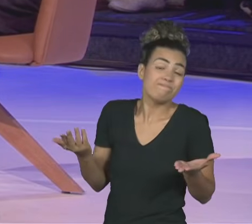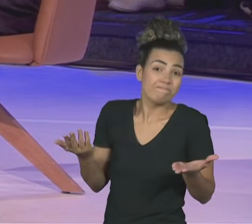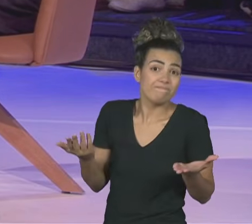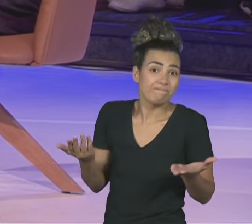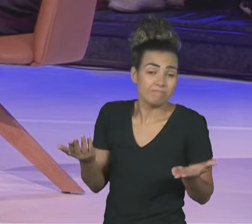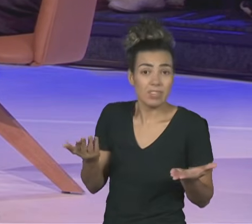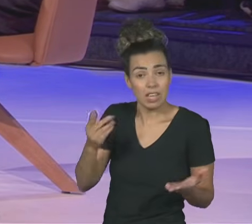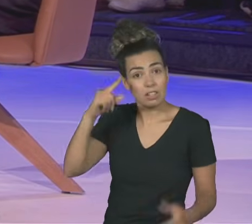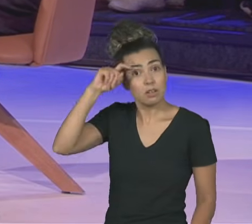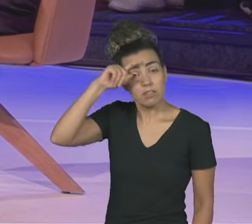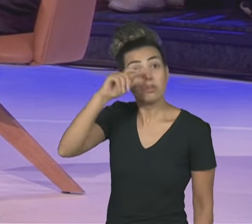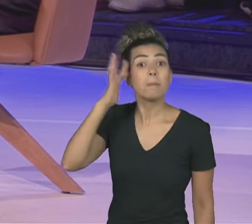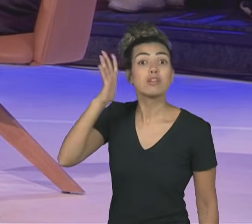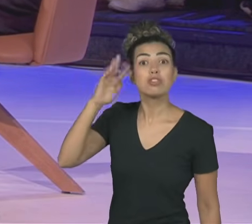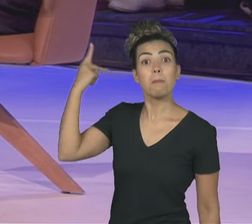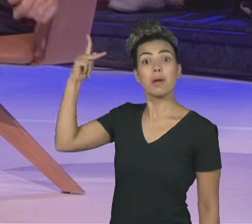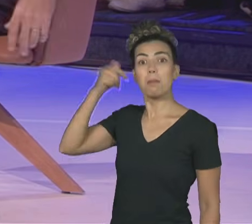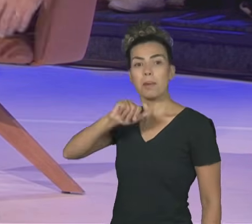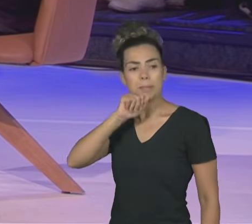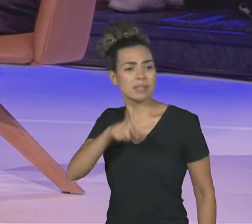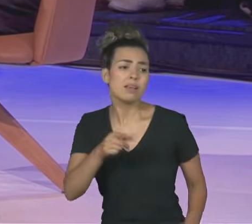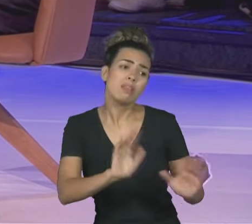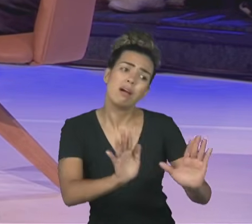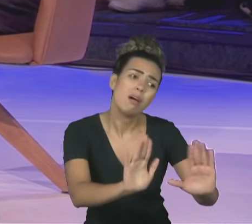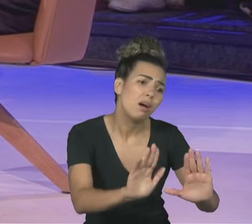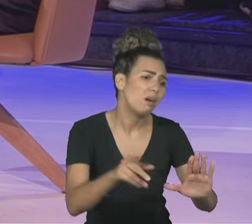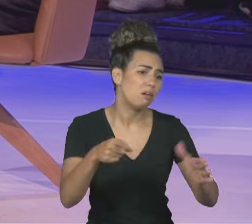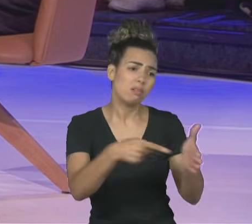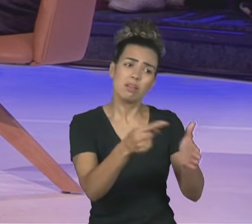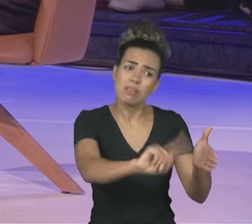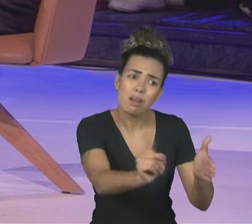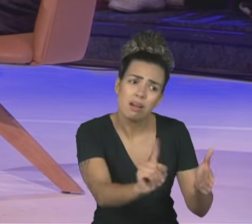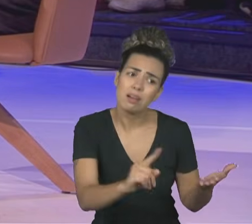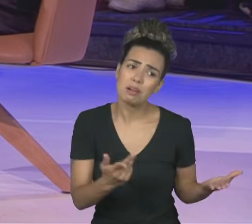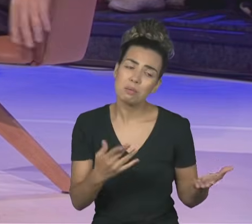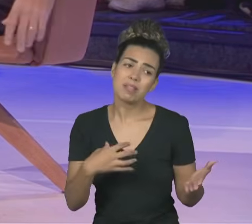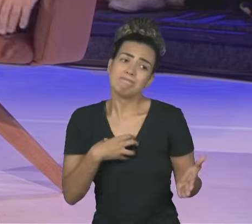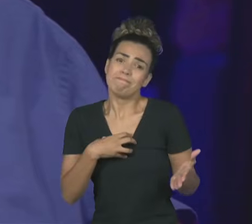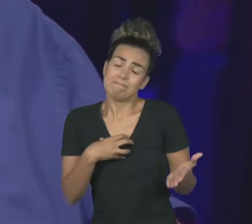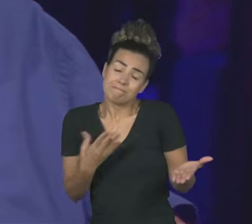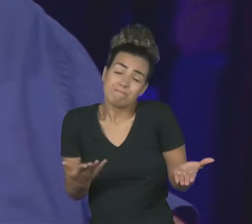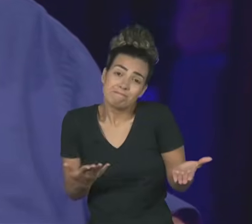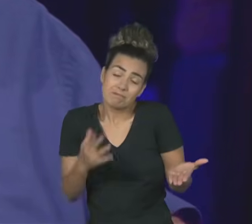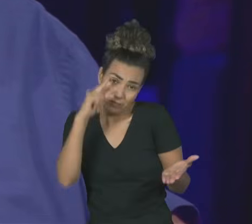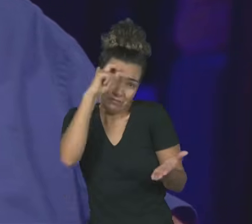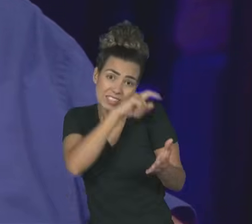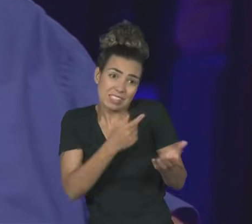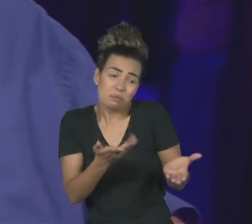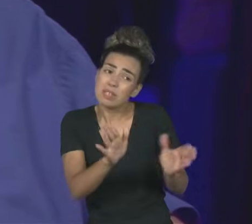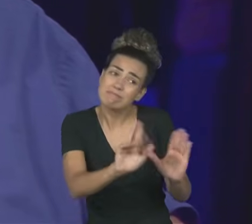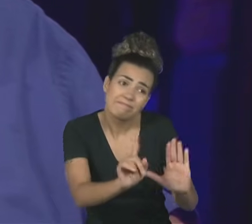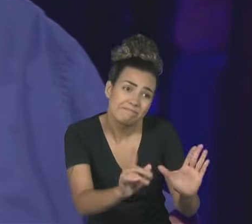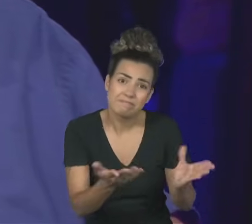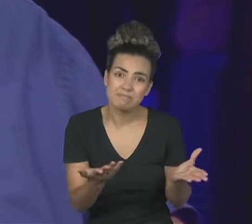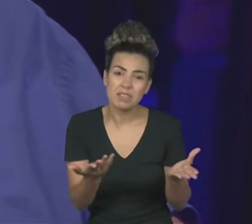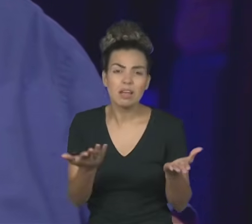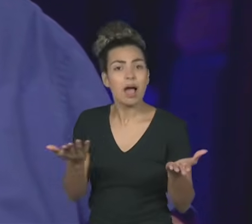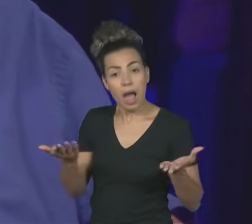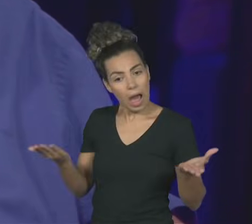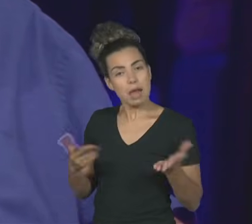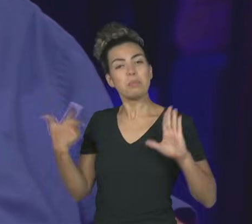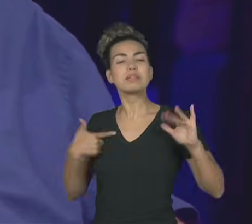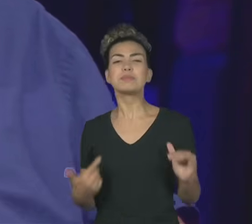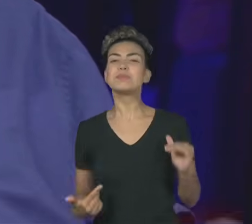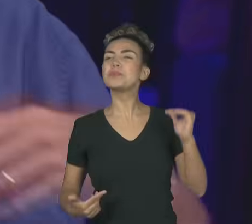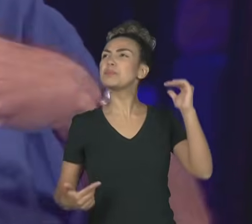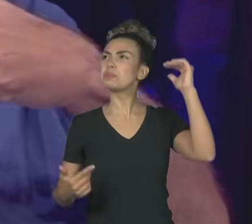aquele pai, para aquela mãe, dizer não. Aí você cresce e esquece tudo isso e acha que o amor verdadeiro é aquele que diz